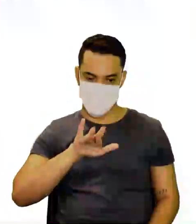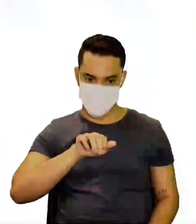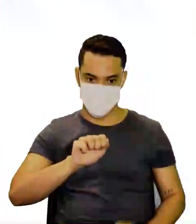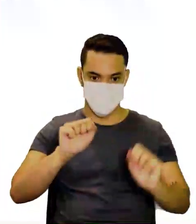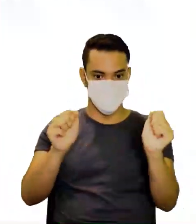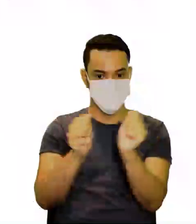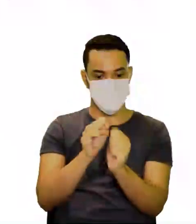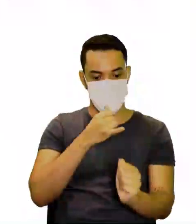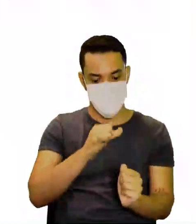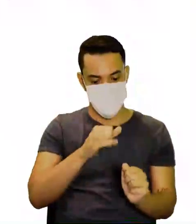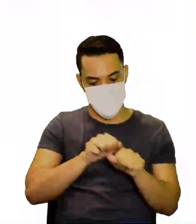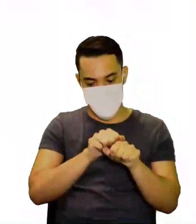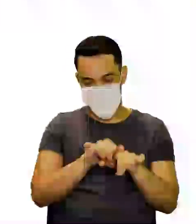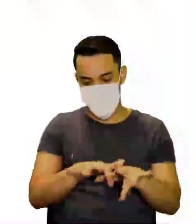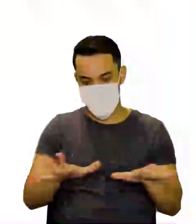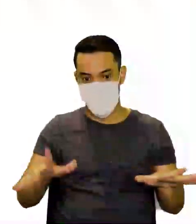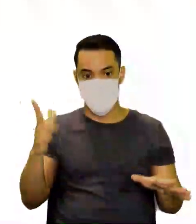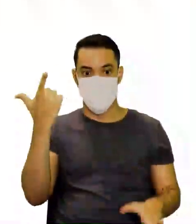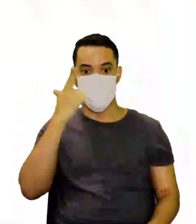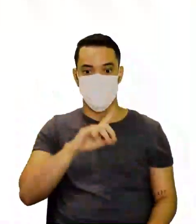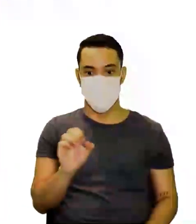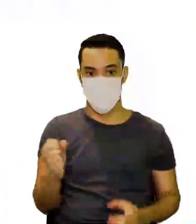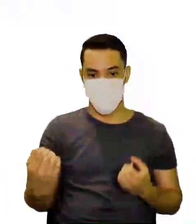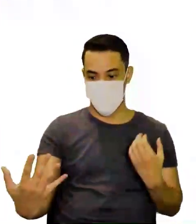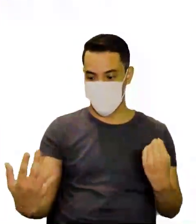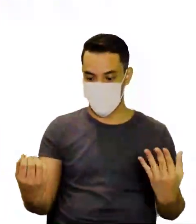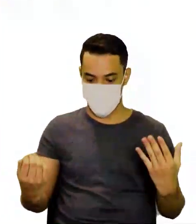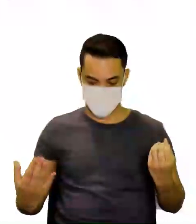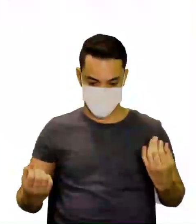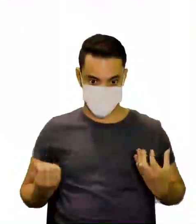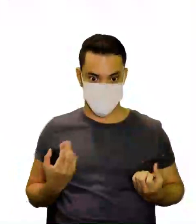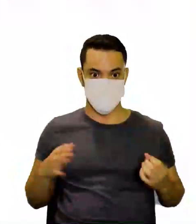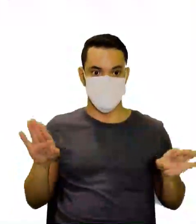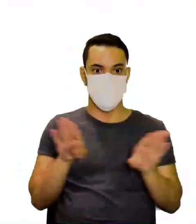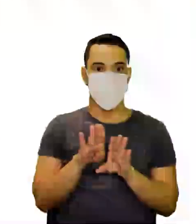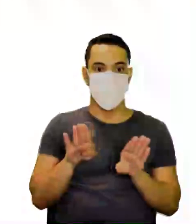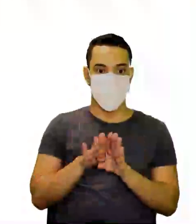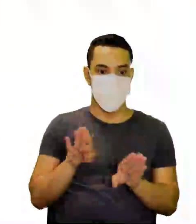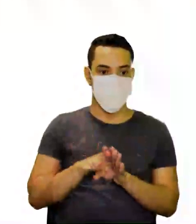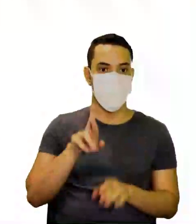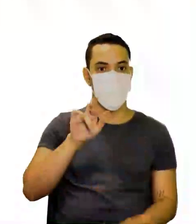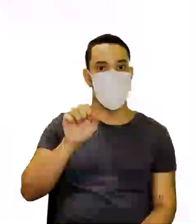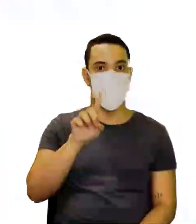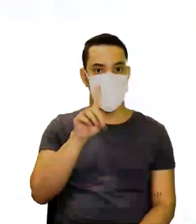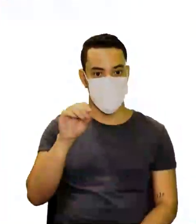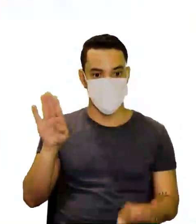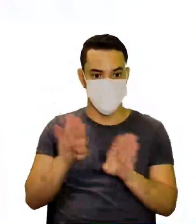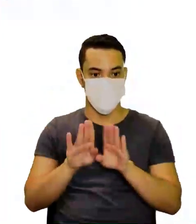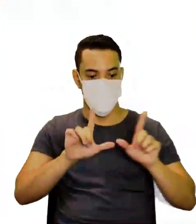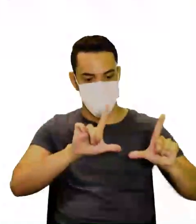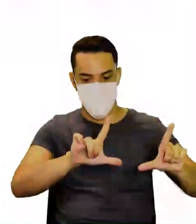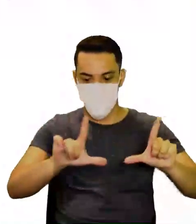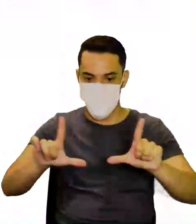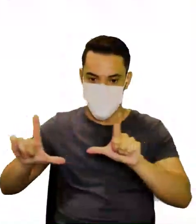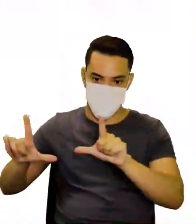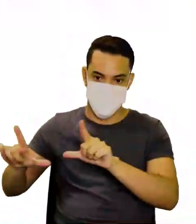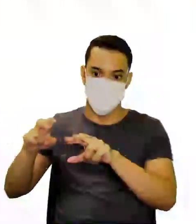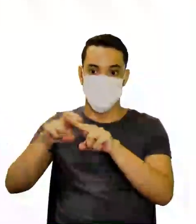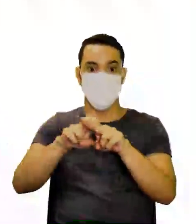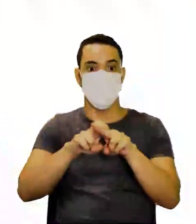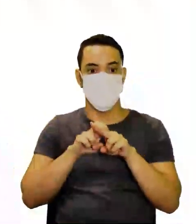fornece energia para acender os faróis, alimentar o rádio e as lâmpadas do painel, pessoal. Então, nesse caso aqui,